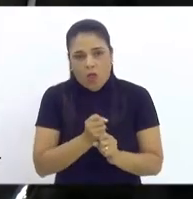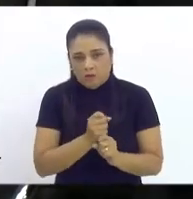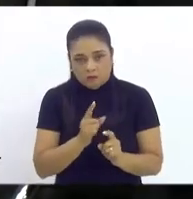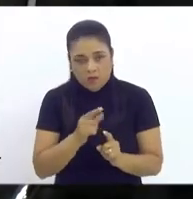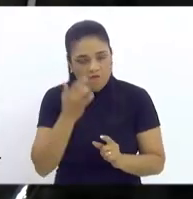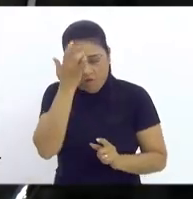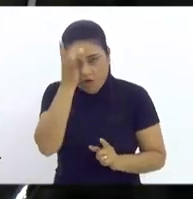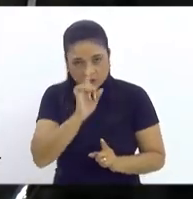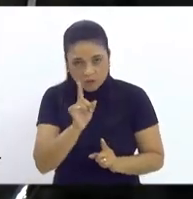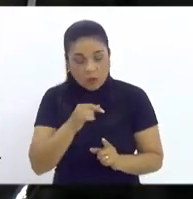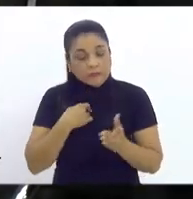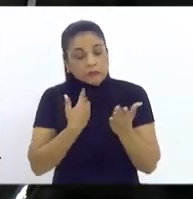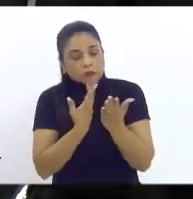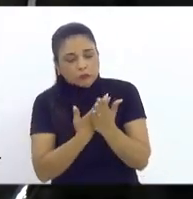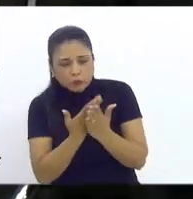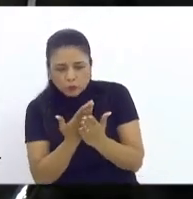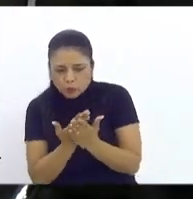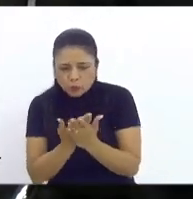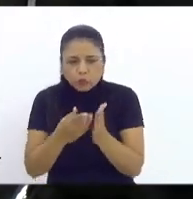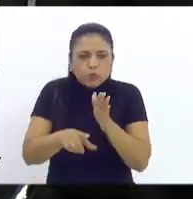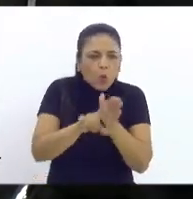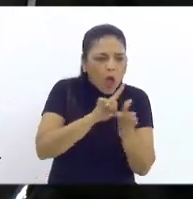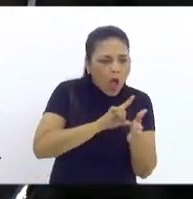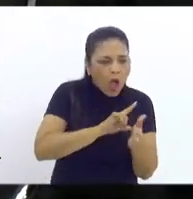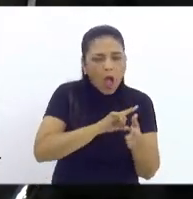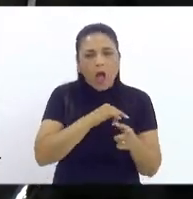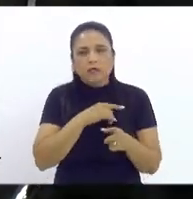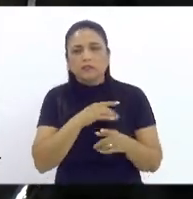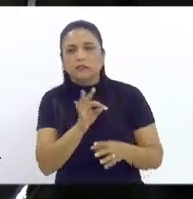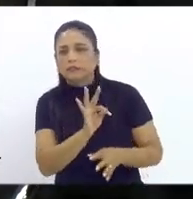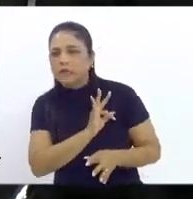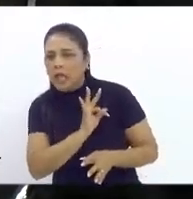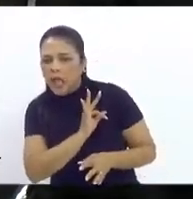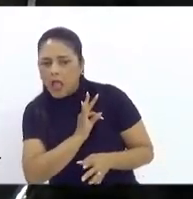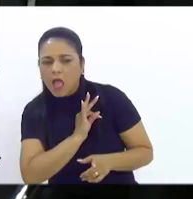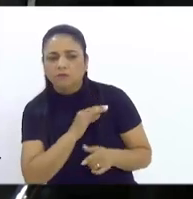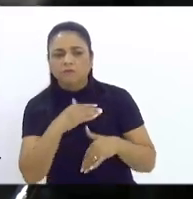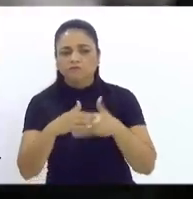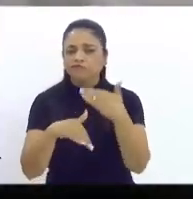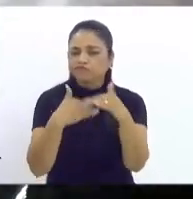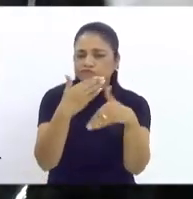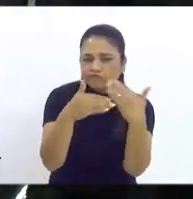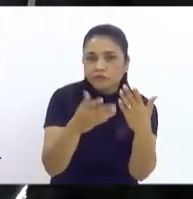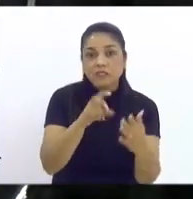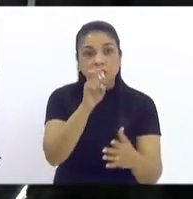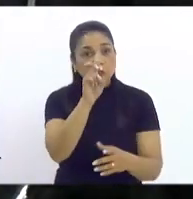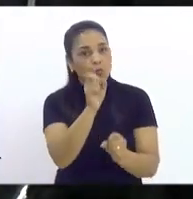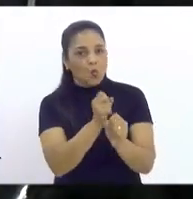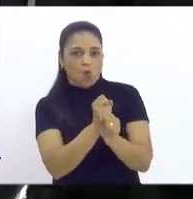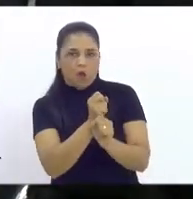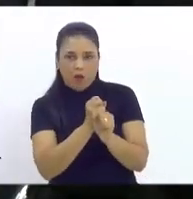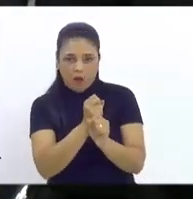Ela vai fazendo estudos técnicos que fazem esse desenvolvimento.